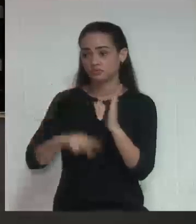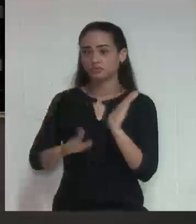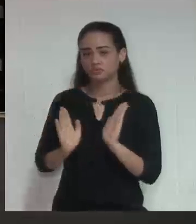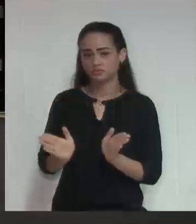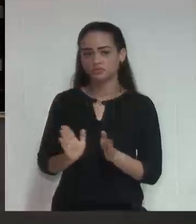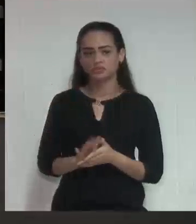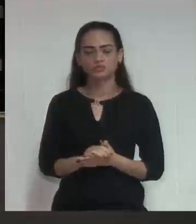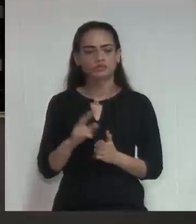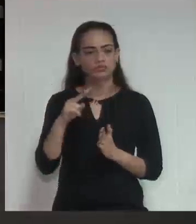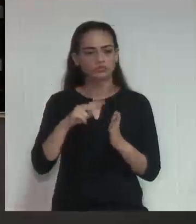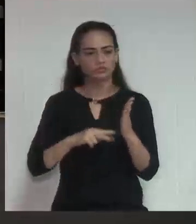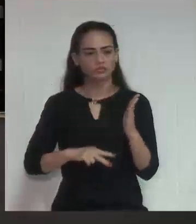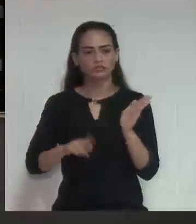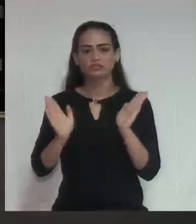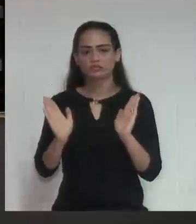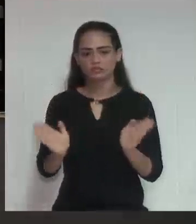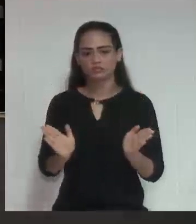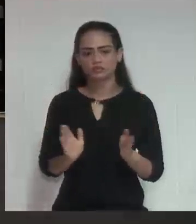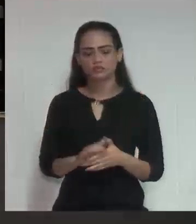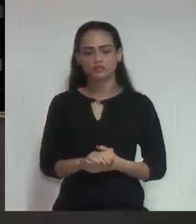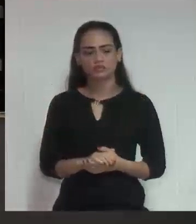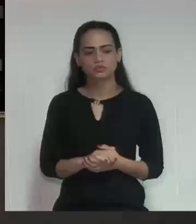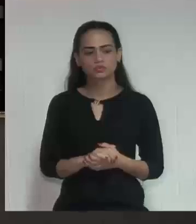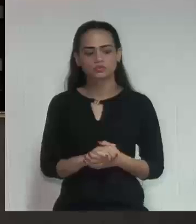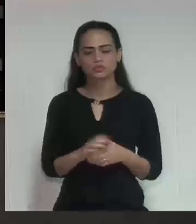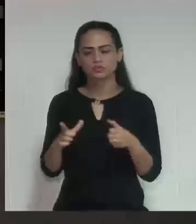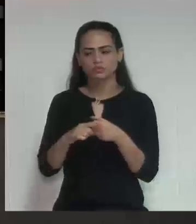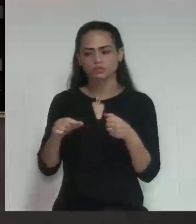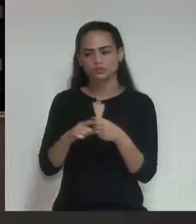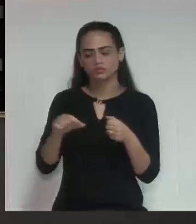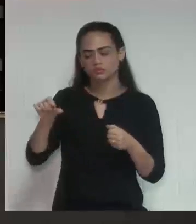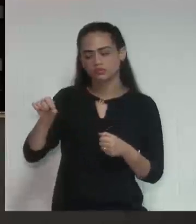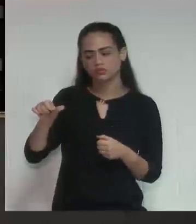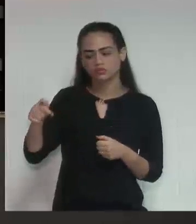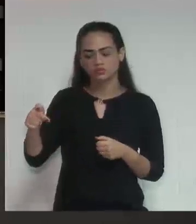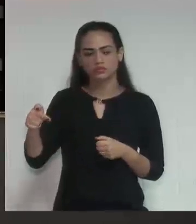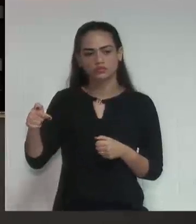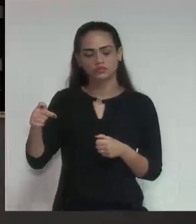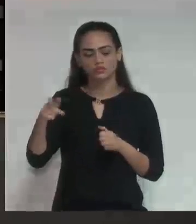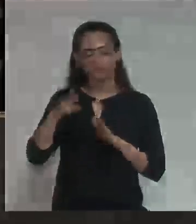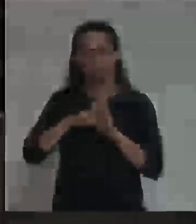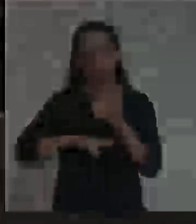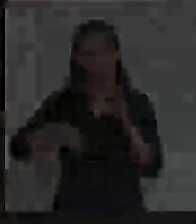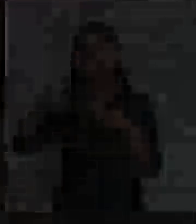matérias constantes na pauta do expediente, de acordo com o artigo 97 do Regimento Interno, damos início à fase.